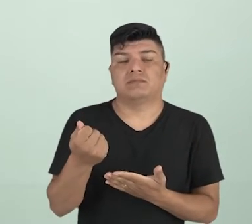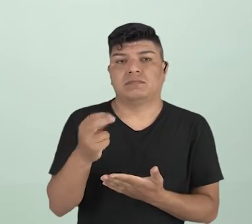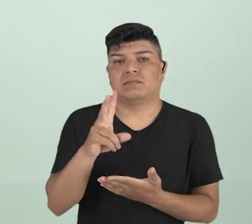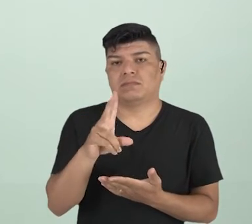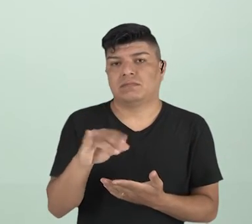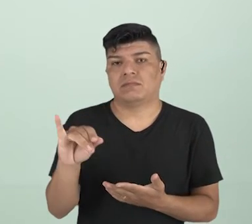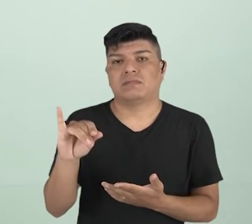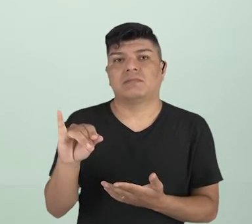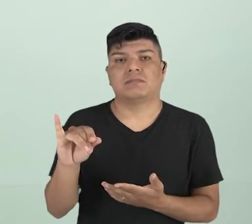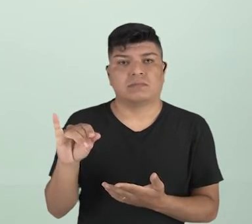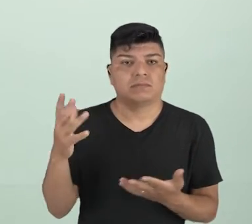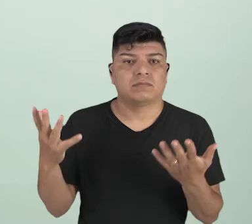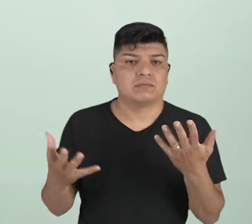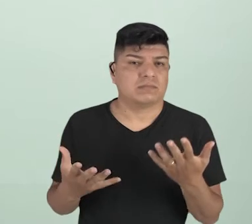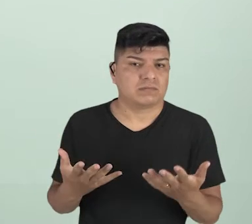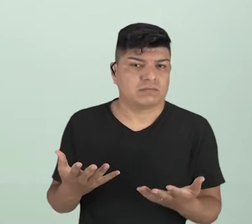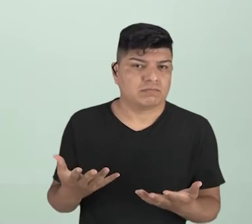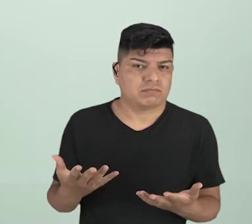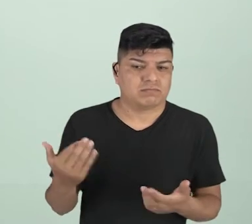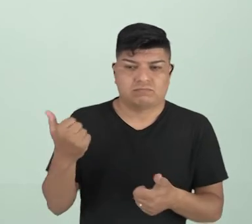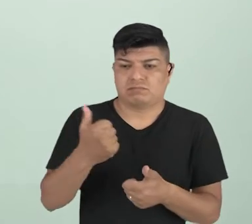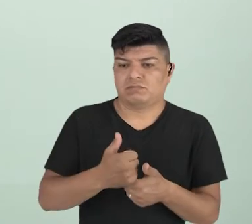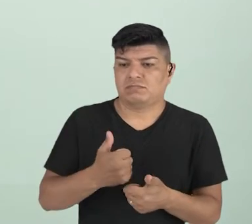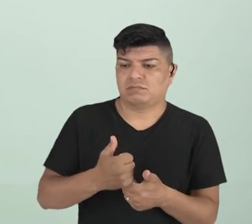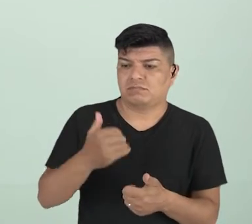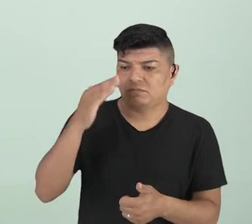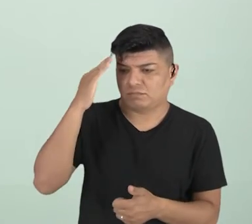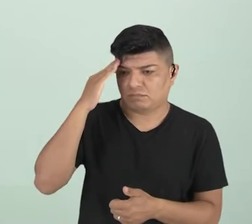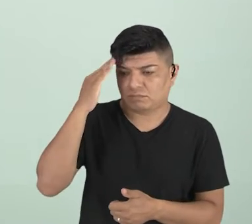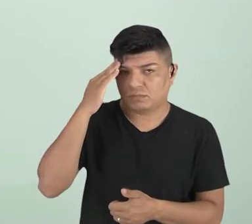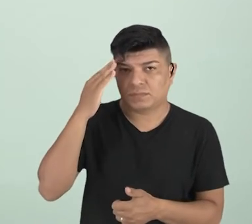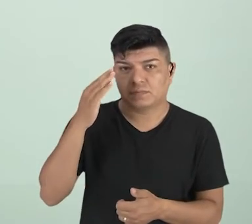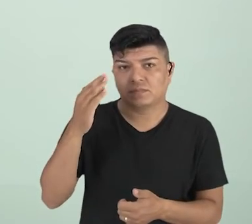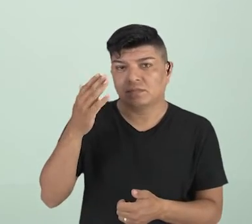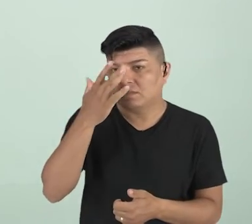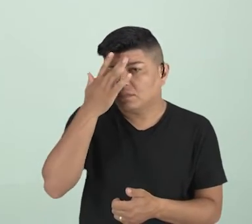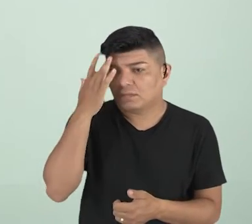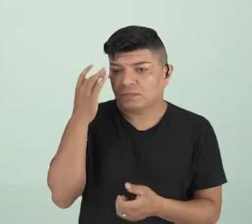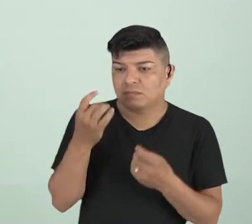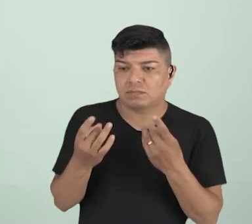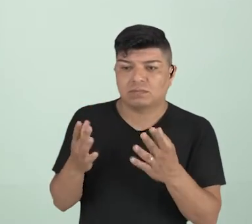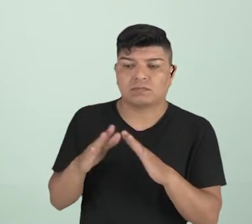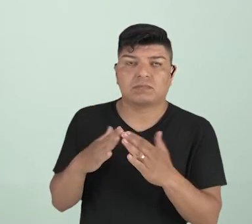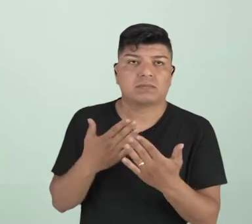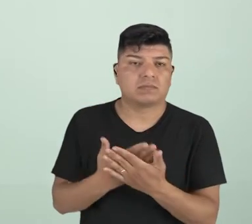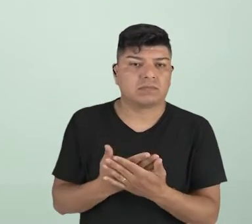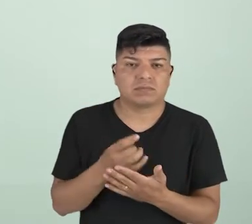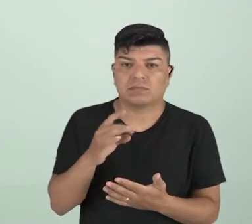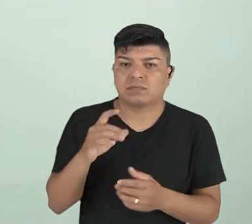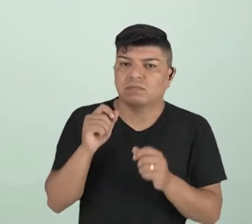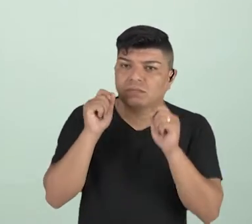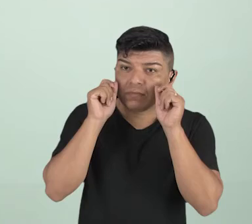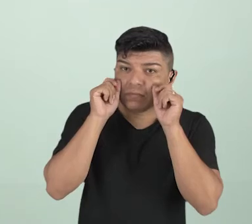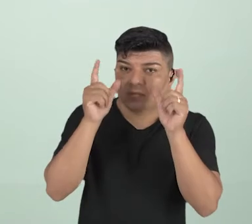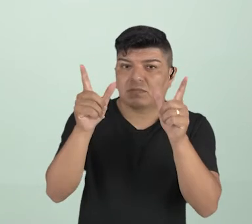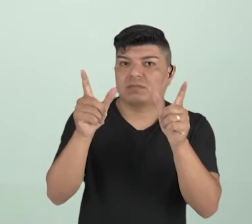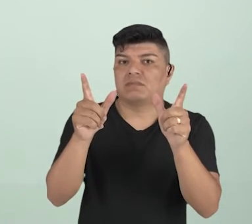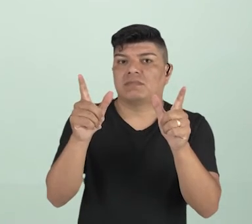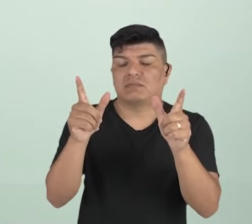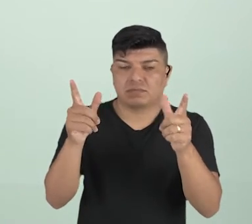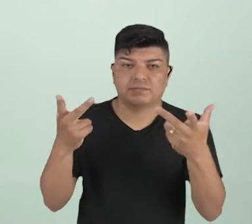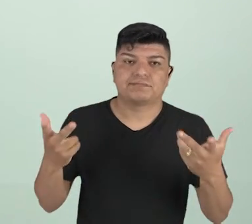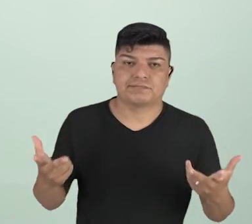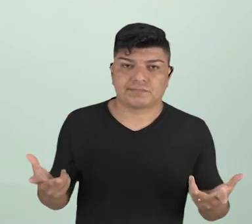vai se colocar aí para embasar essa evasão escolar? Será que ele apenas acordou um dia, ela,